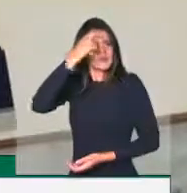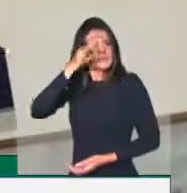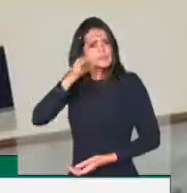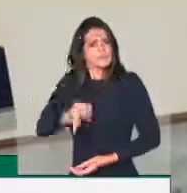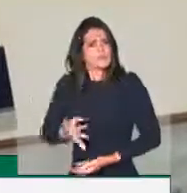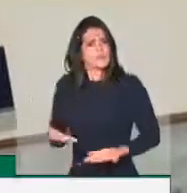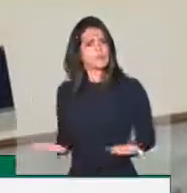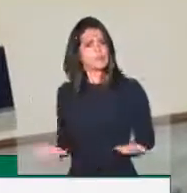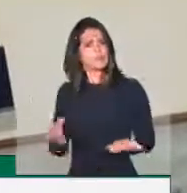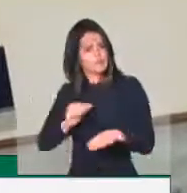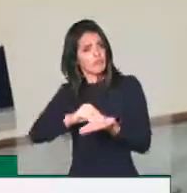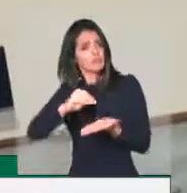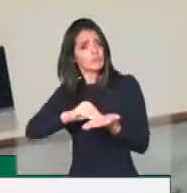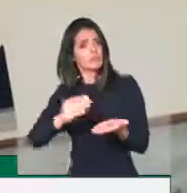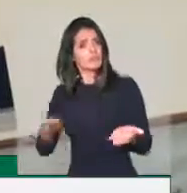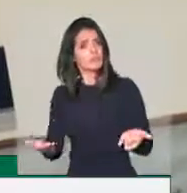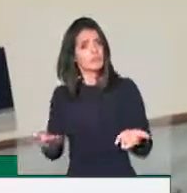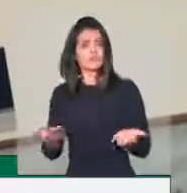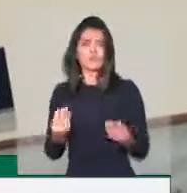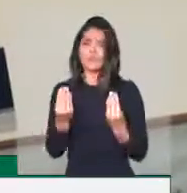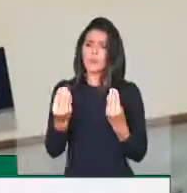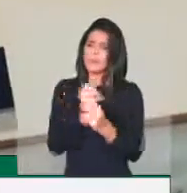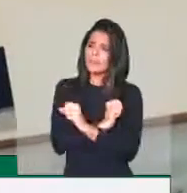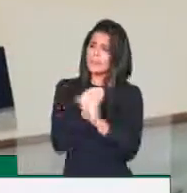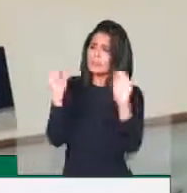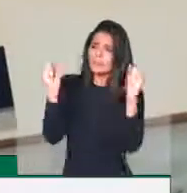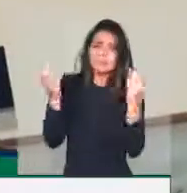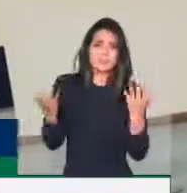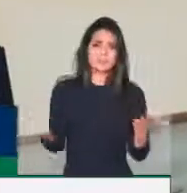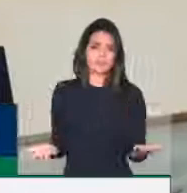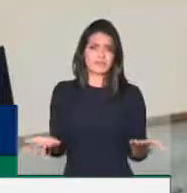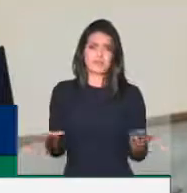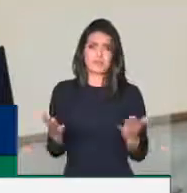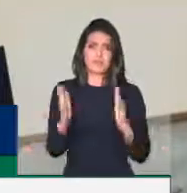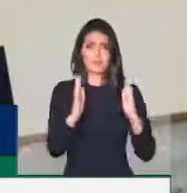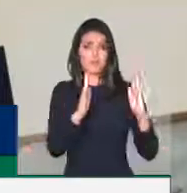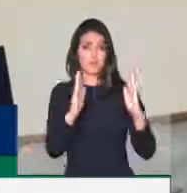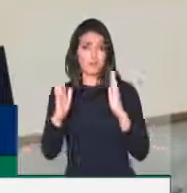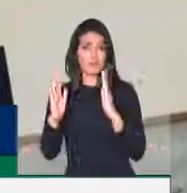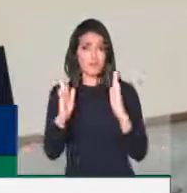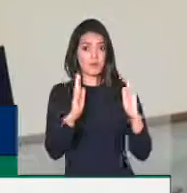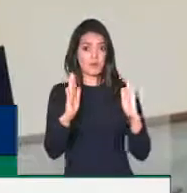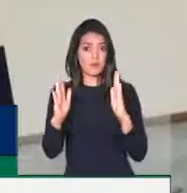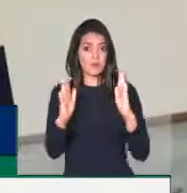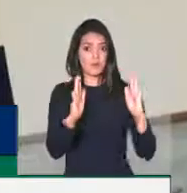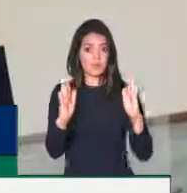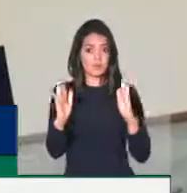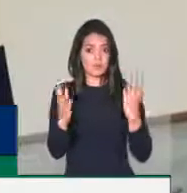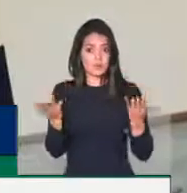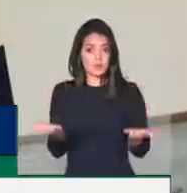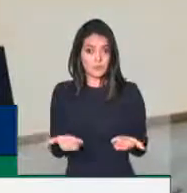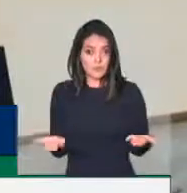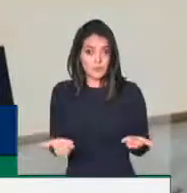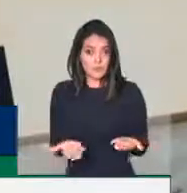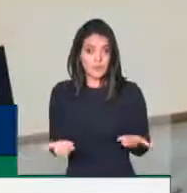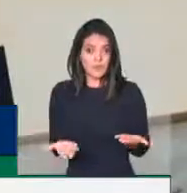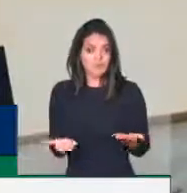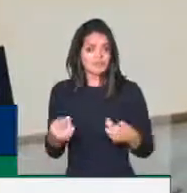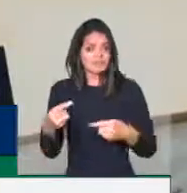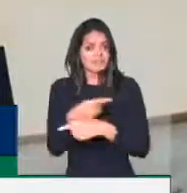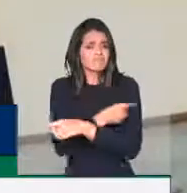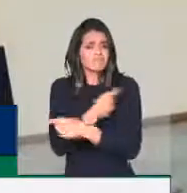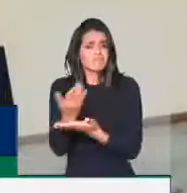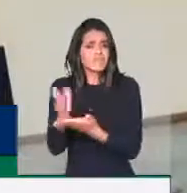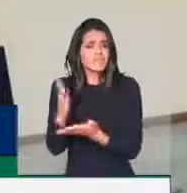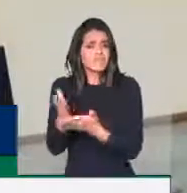votação. Não é possível que a gente não entenda o quanto essa casa, e Vossa Excelência foi muito importante